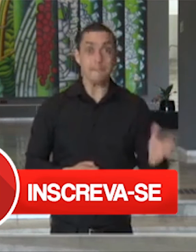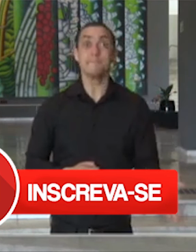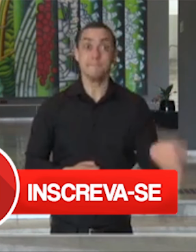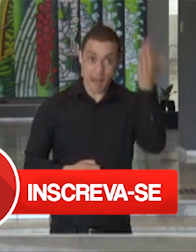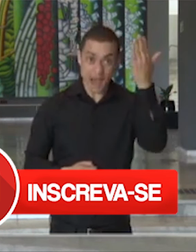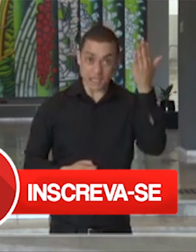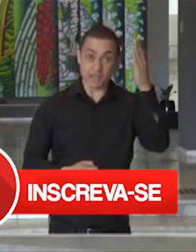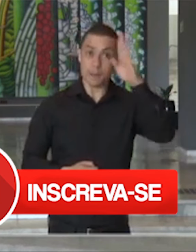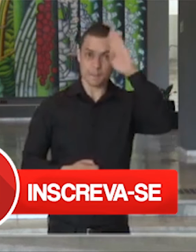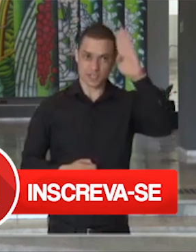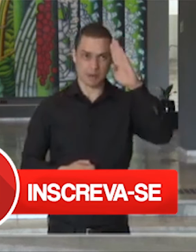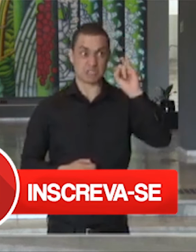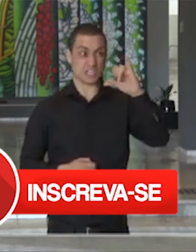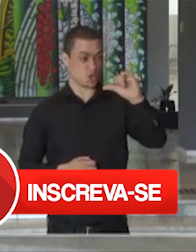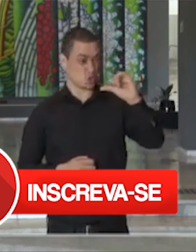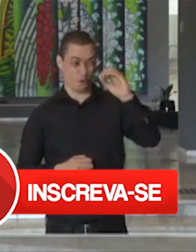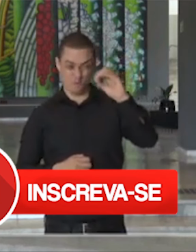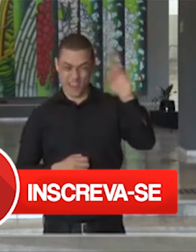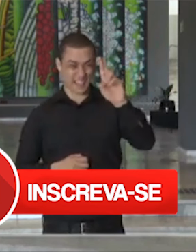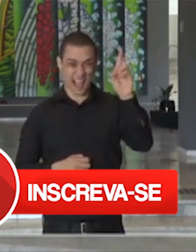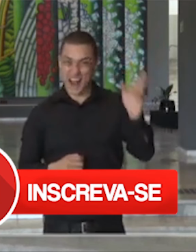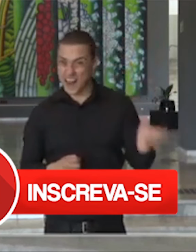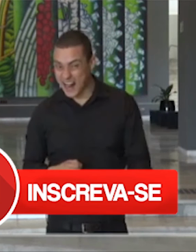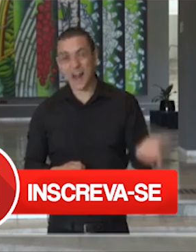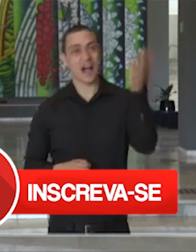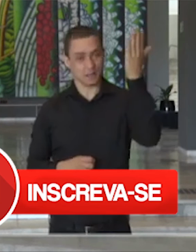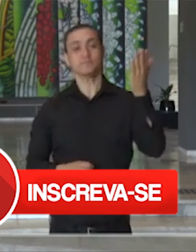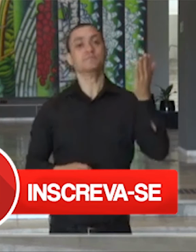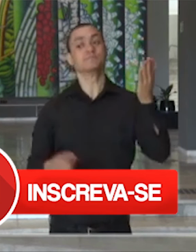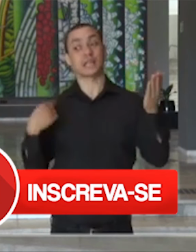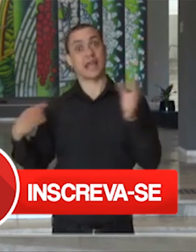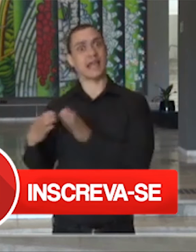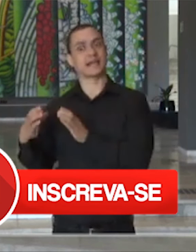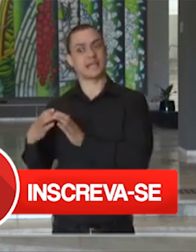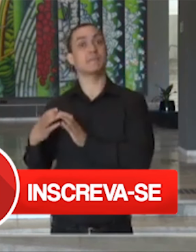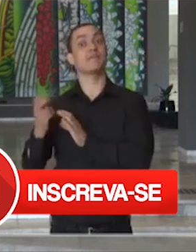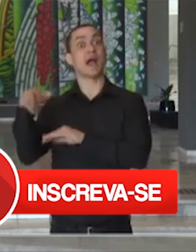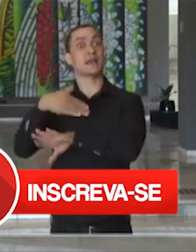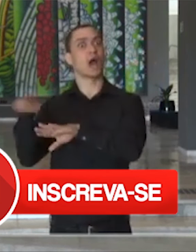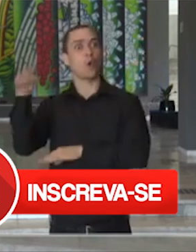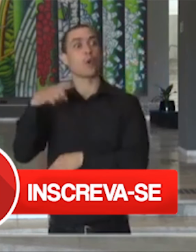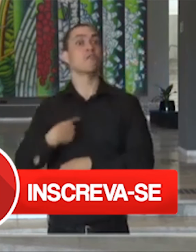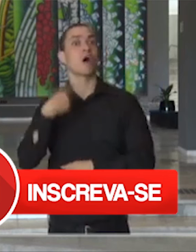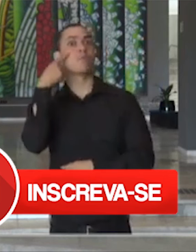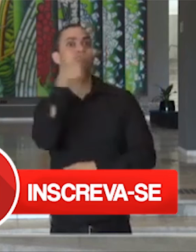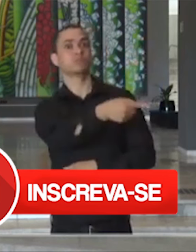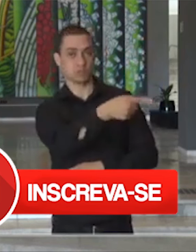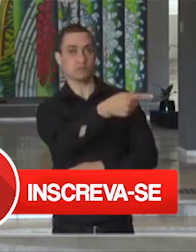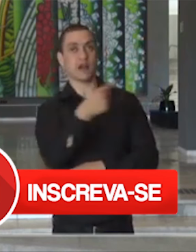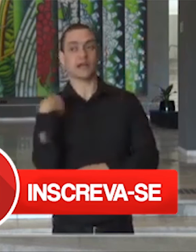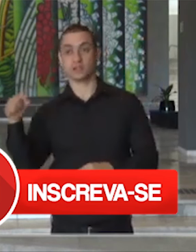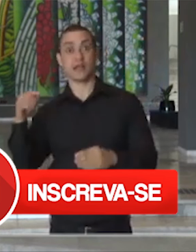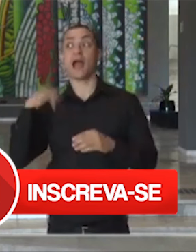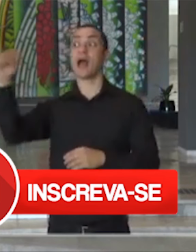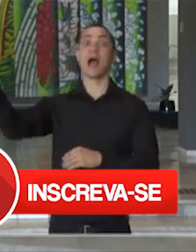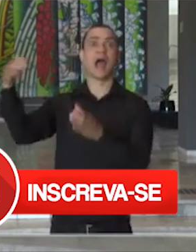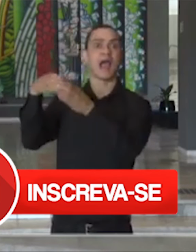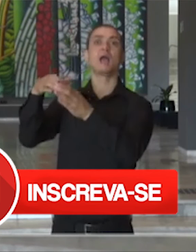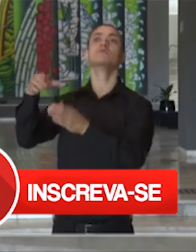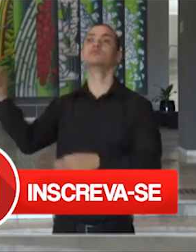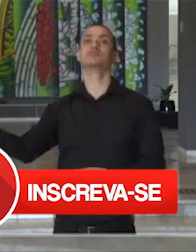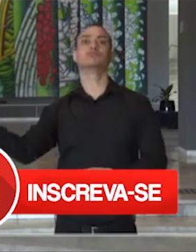e principalmente acima de R$ 90,00, nós temos equipes de plantão que estão nas ruas fiscalizando, que serão deslocadas imediatamente para